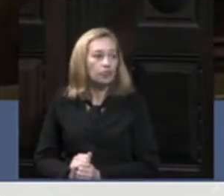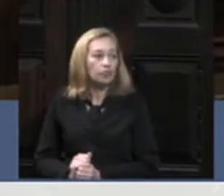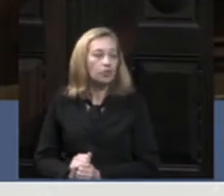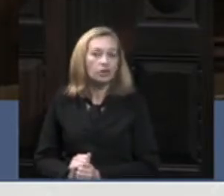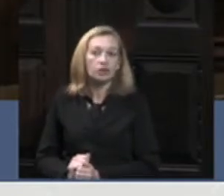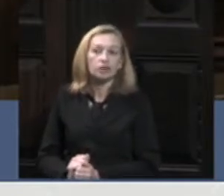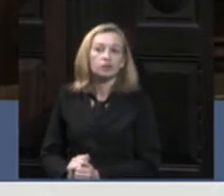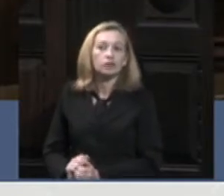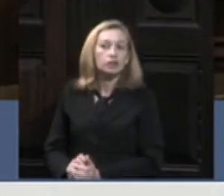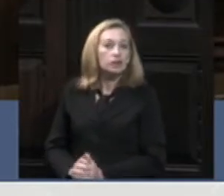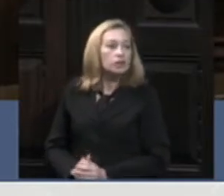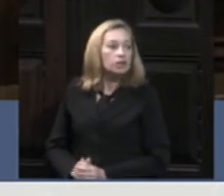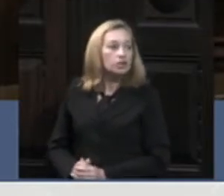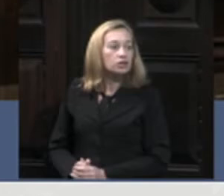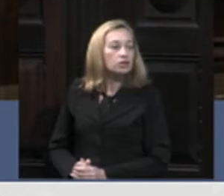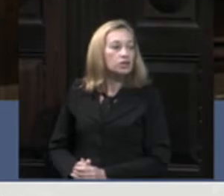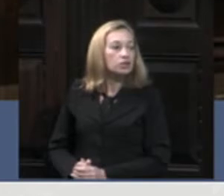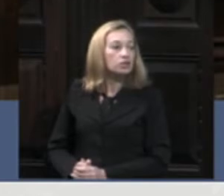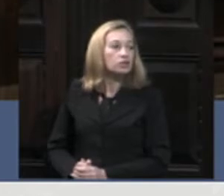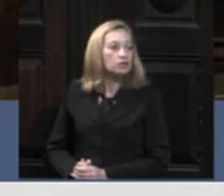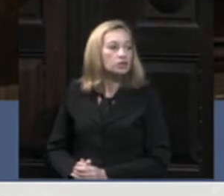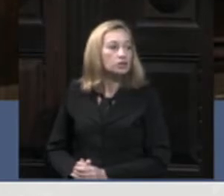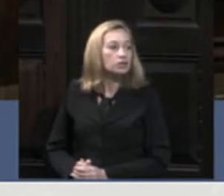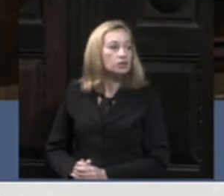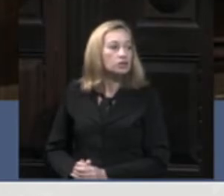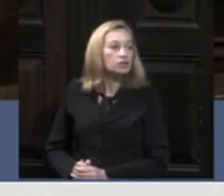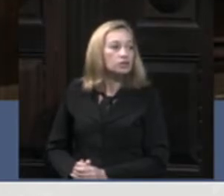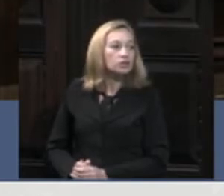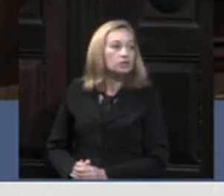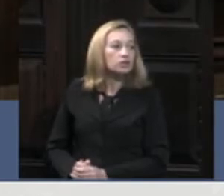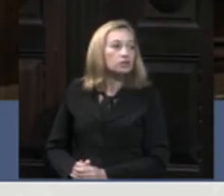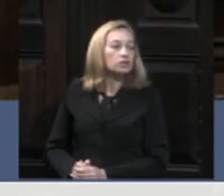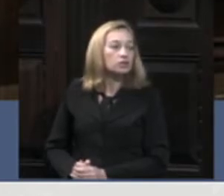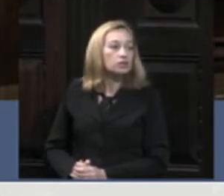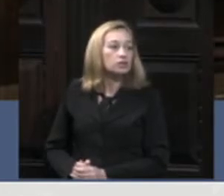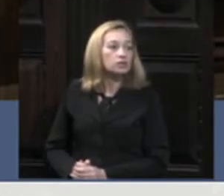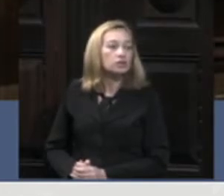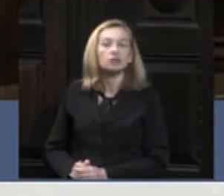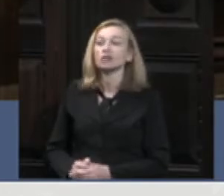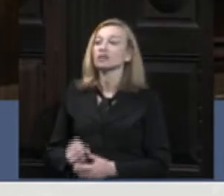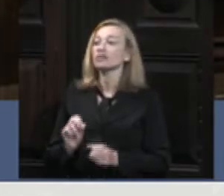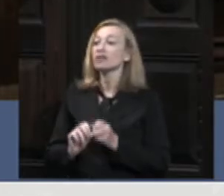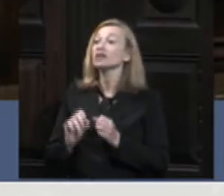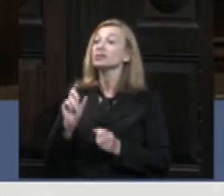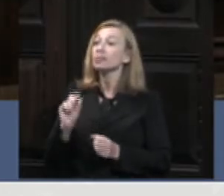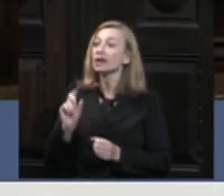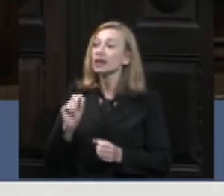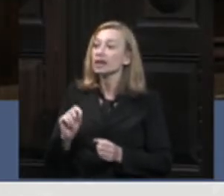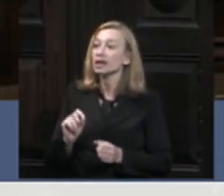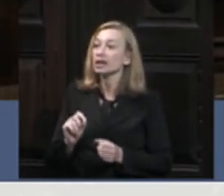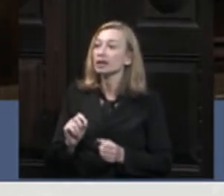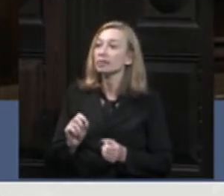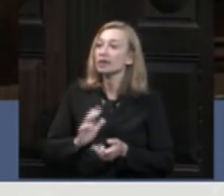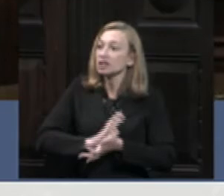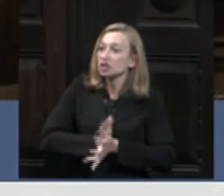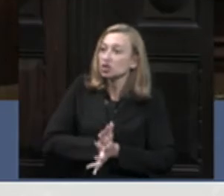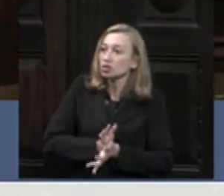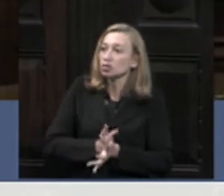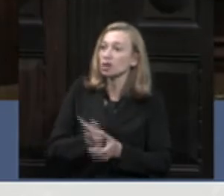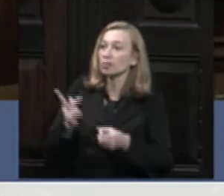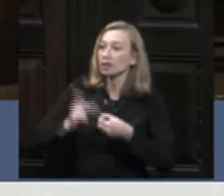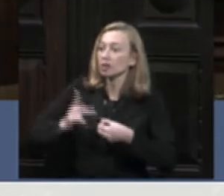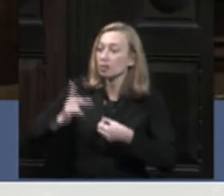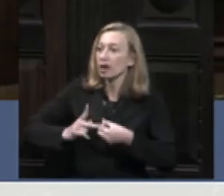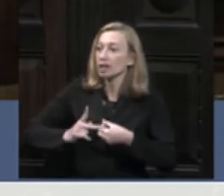isso exatamente para desmontar a Petrobras. Como eu falei aqui,